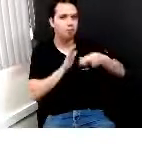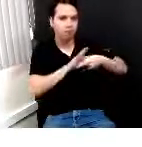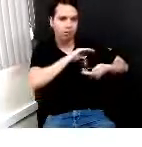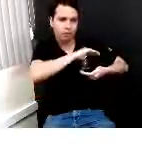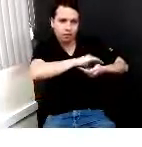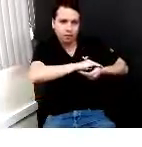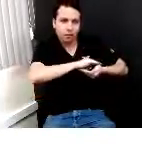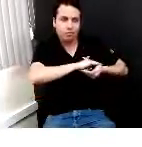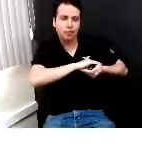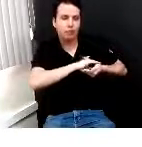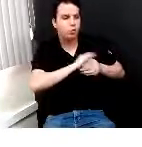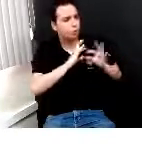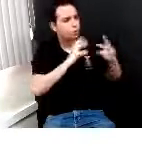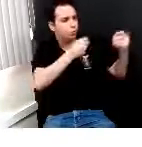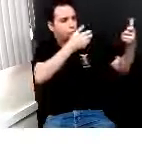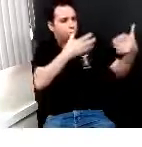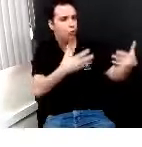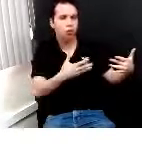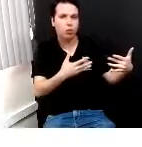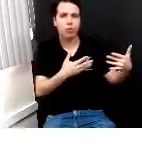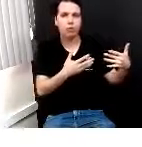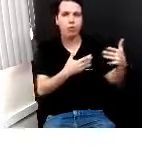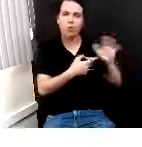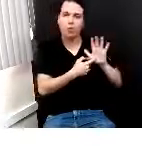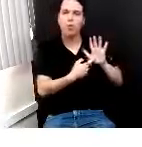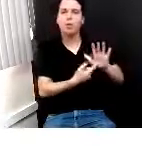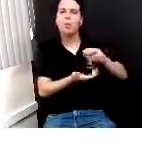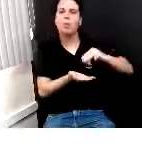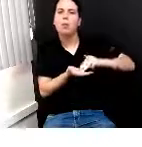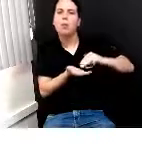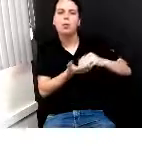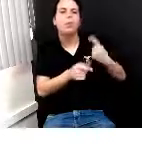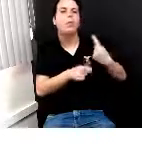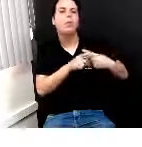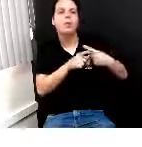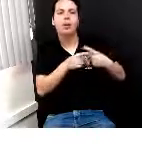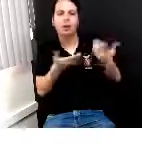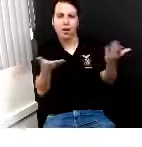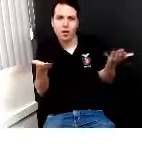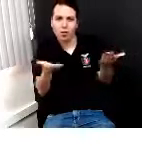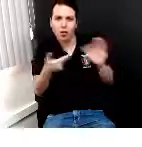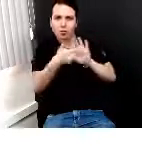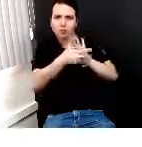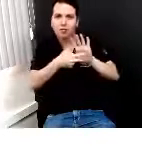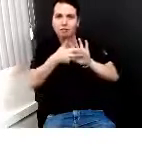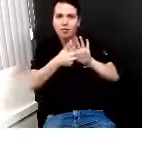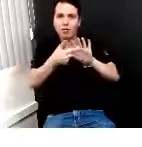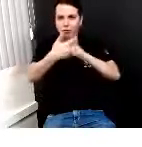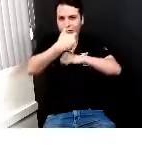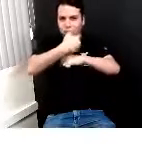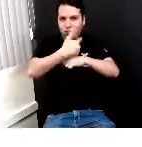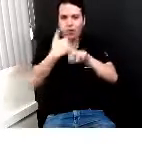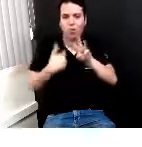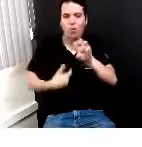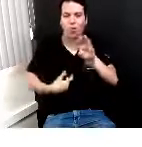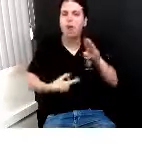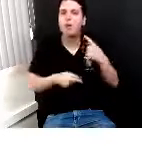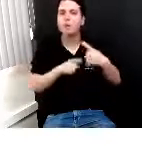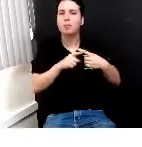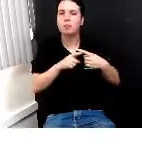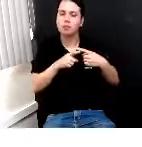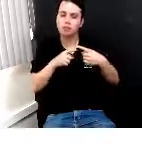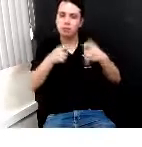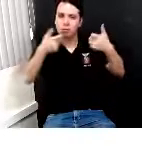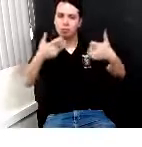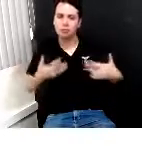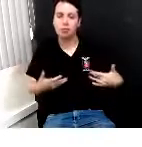né, principalmente destacando o motivo dessa web e também das ações de prevenção. Acho que só um ponto, né,